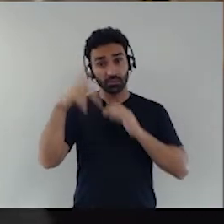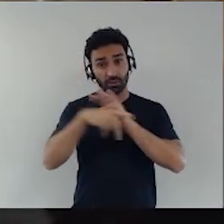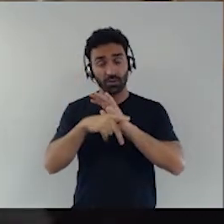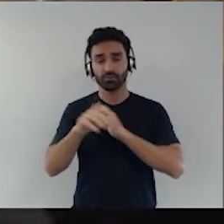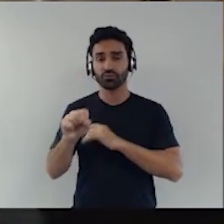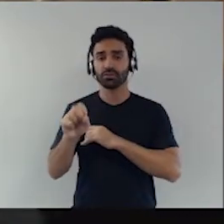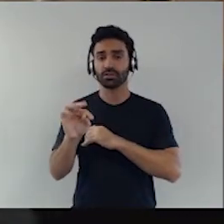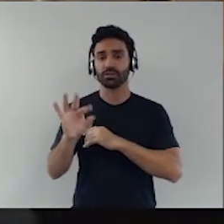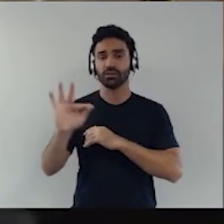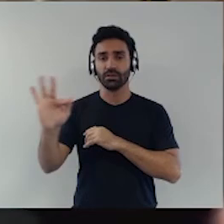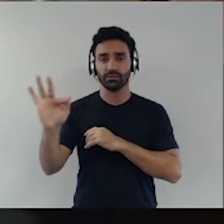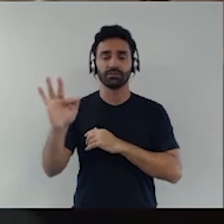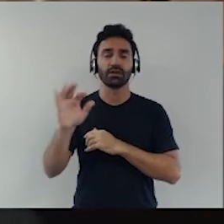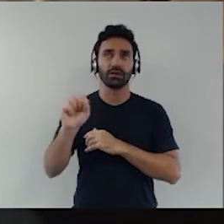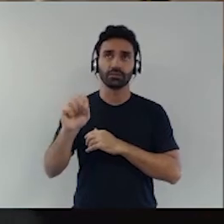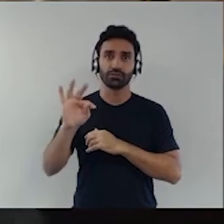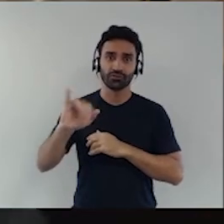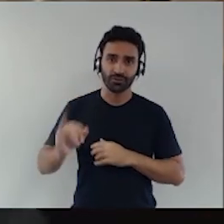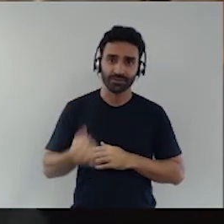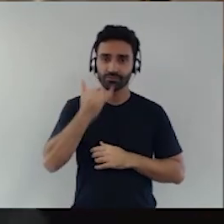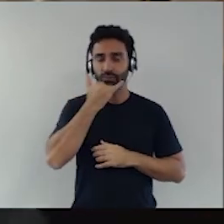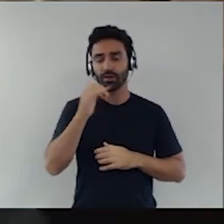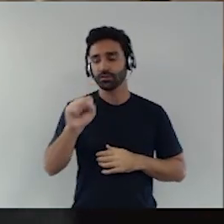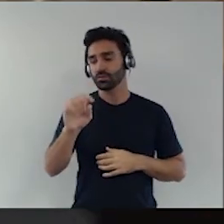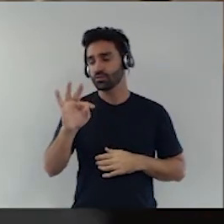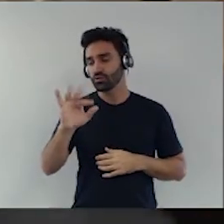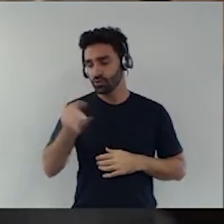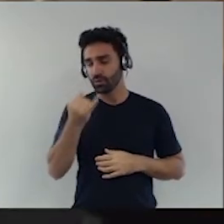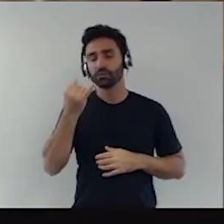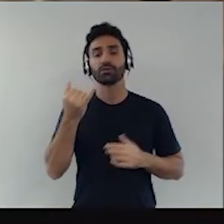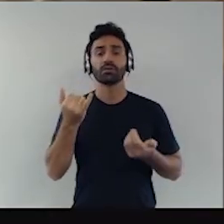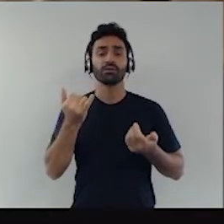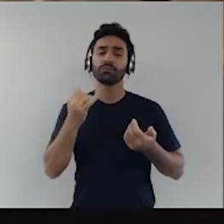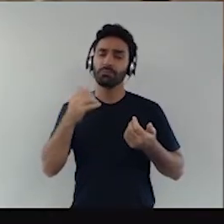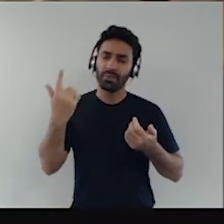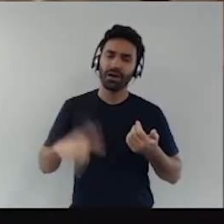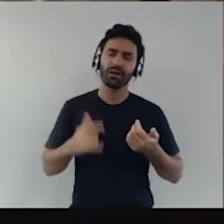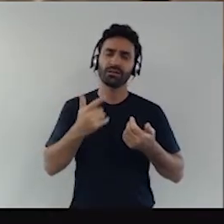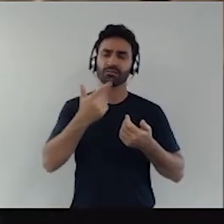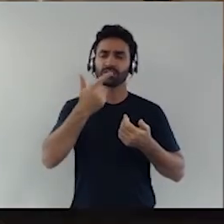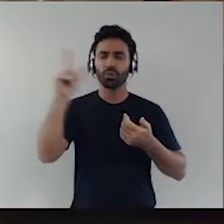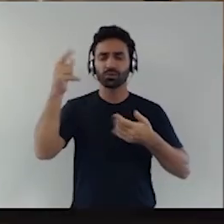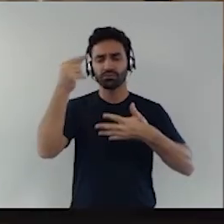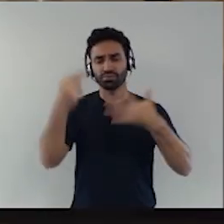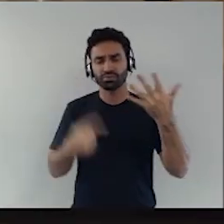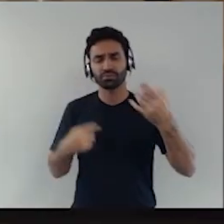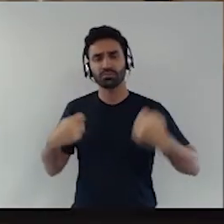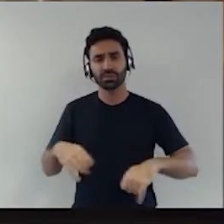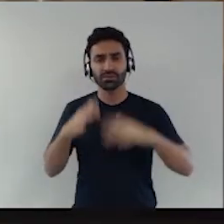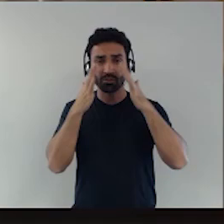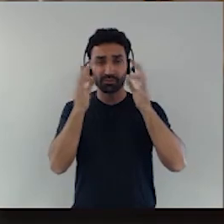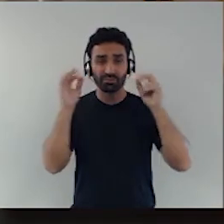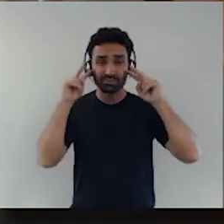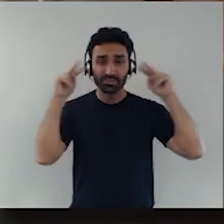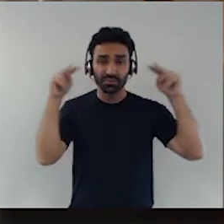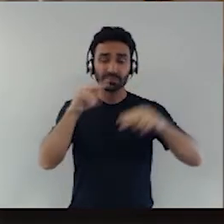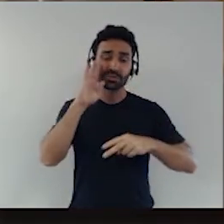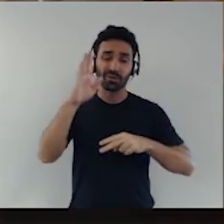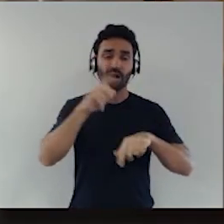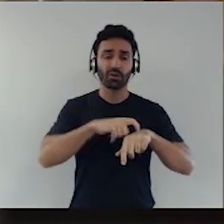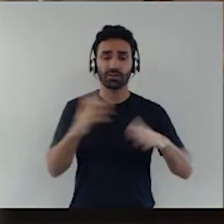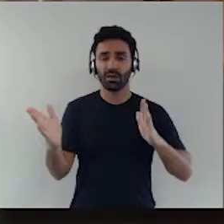Superior Tribunal de Justiça, e diversas outras questões que nós não podemos deixar de observar, ainda mais num período dessa